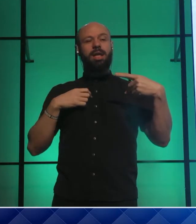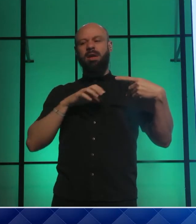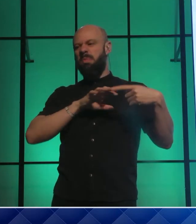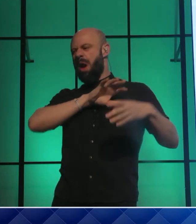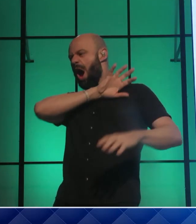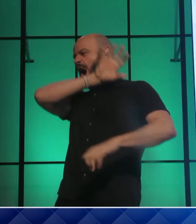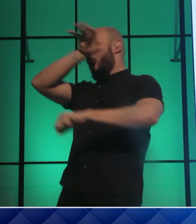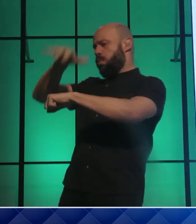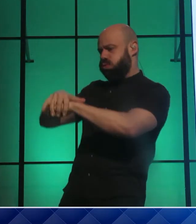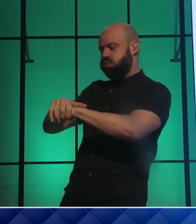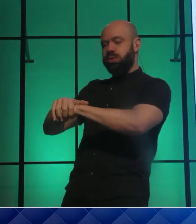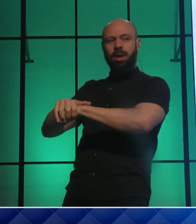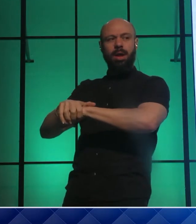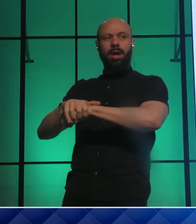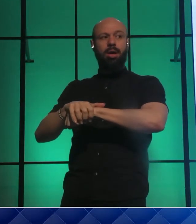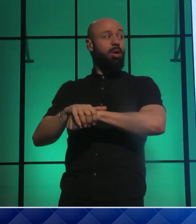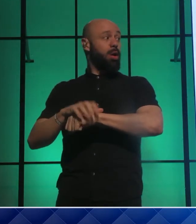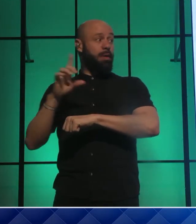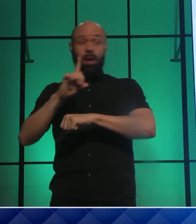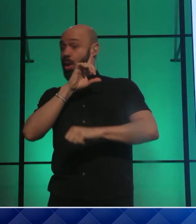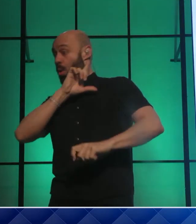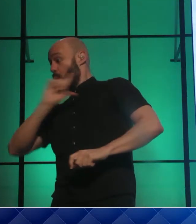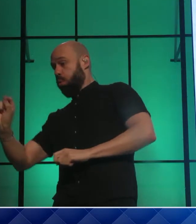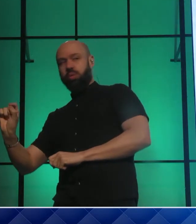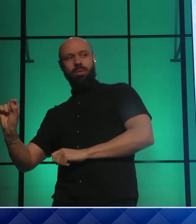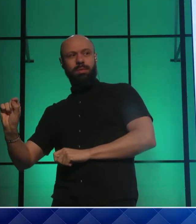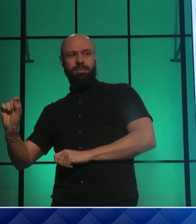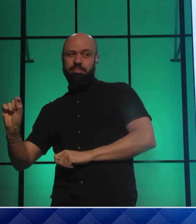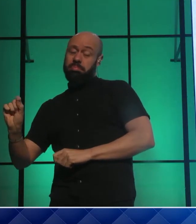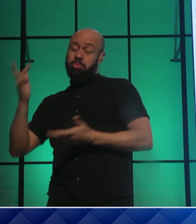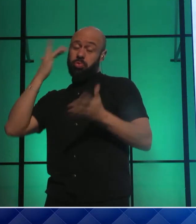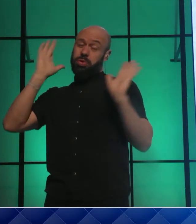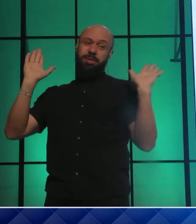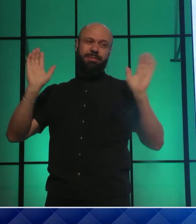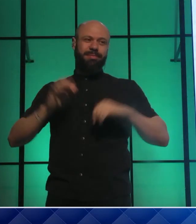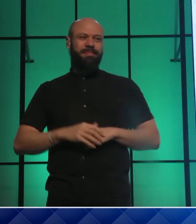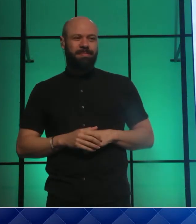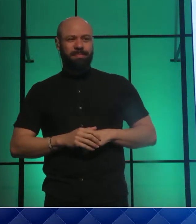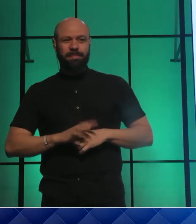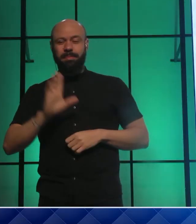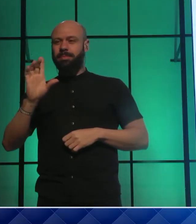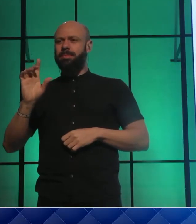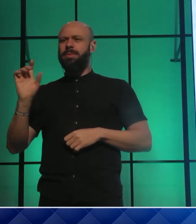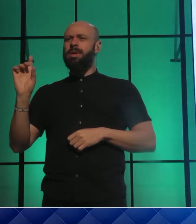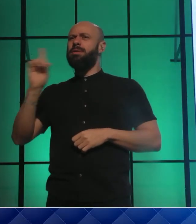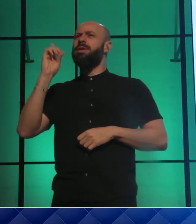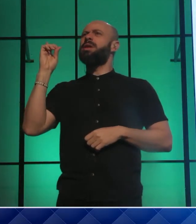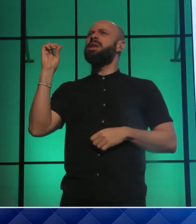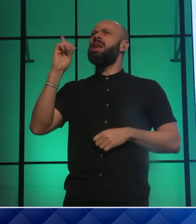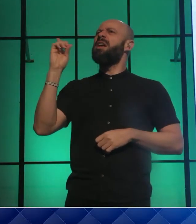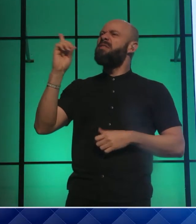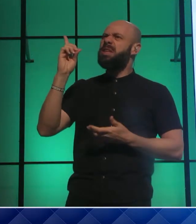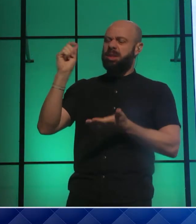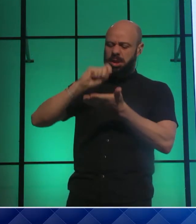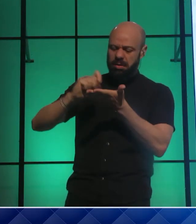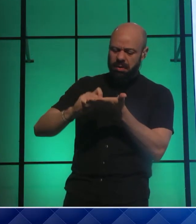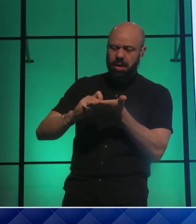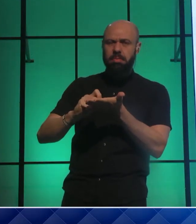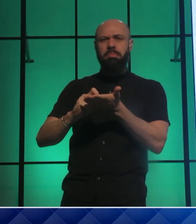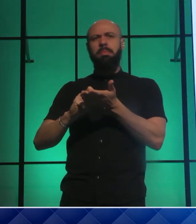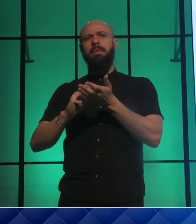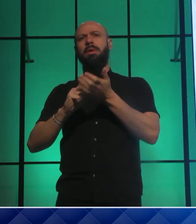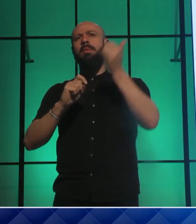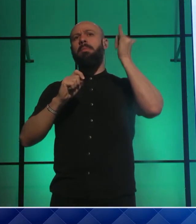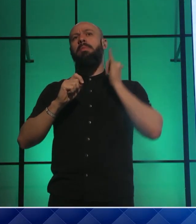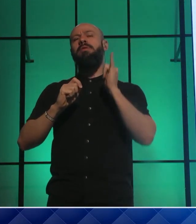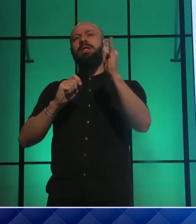pai. E Davi talvez frustrado. Mas a gente não sabe se foi Davi ou se foi um outro profeta, um